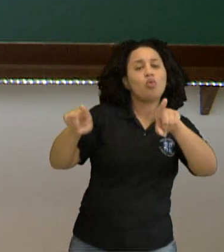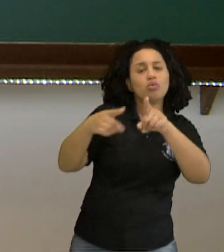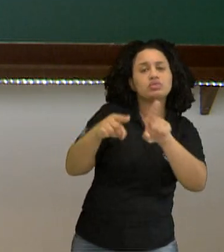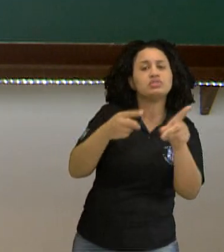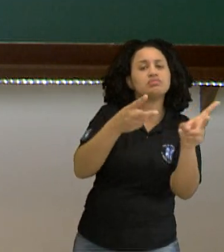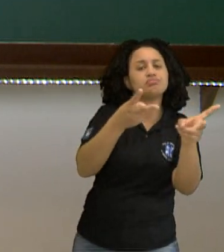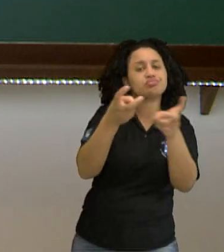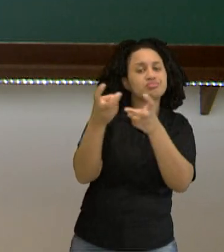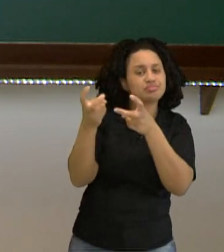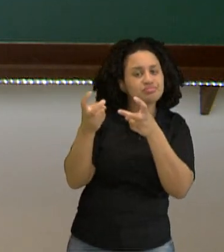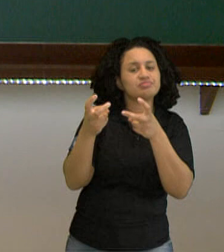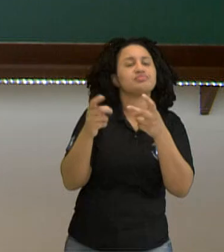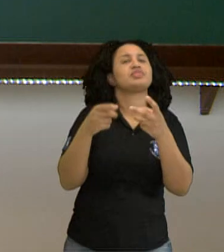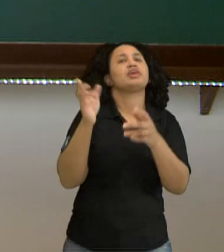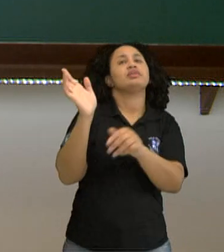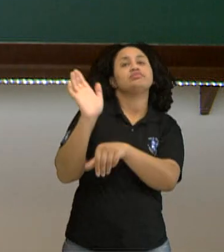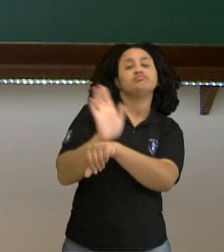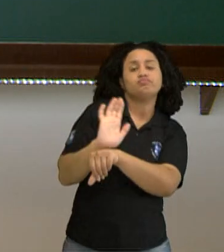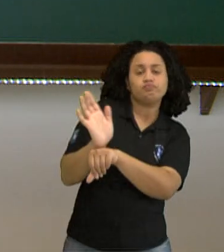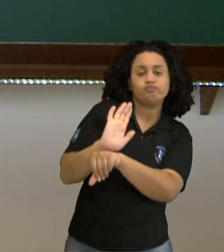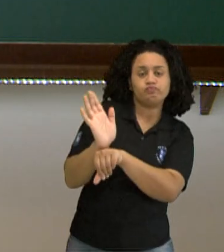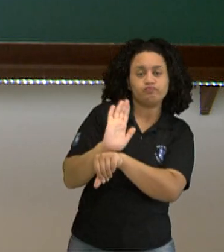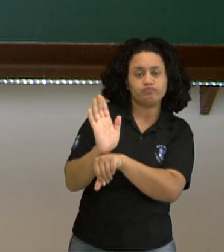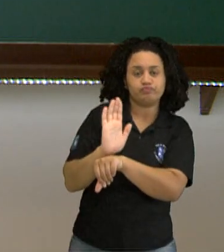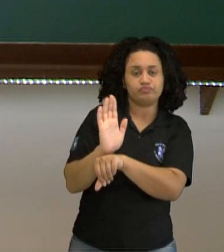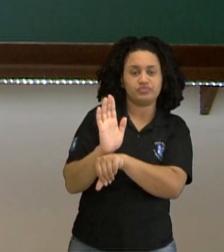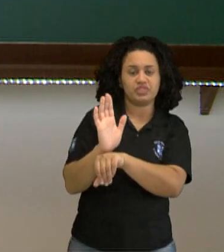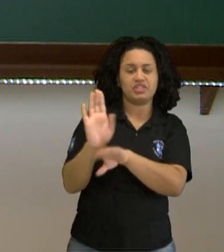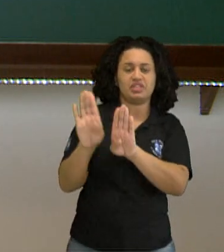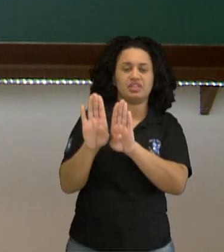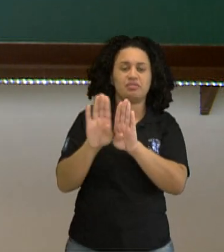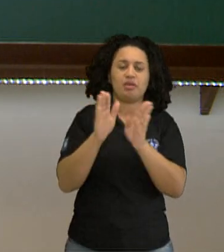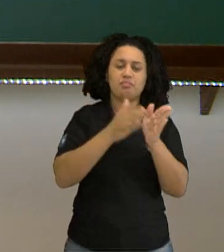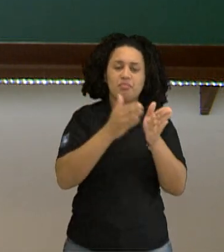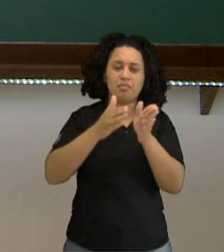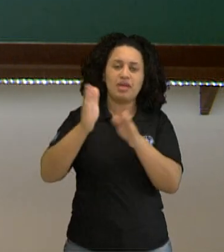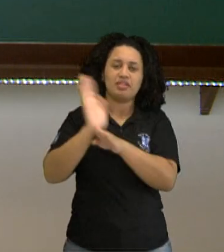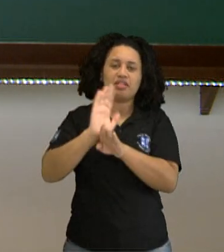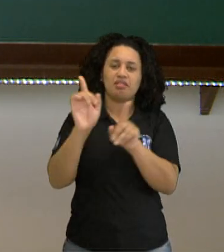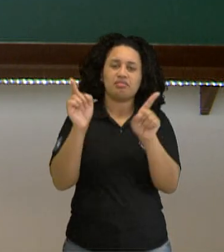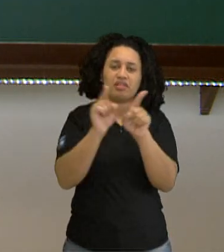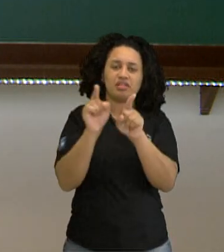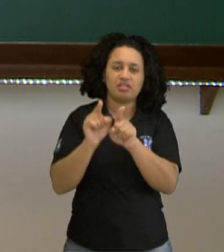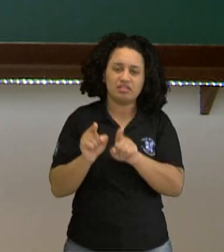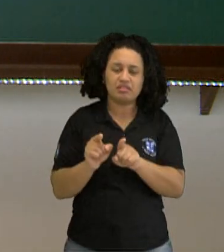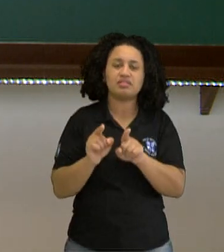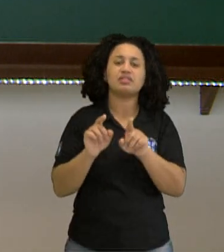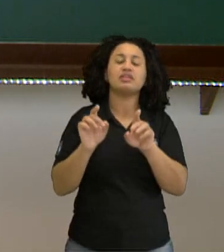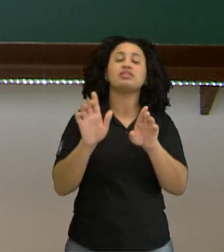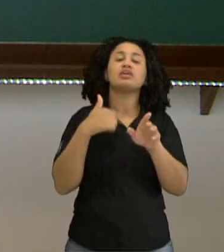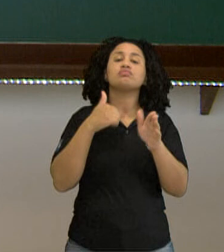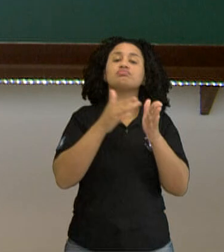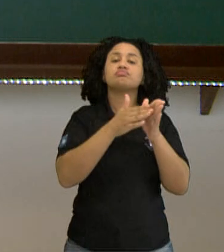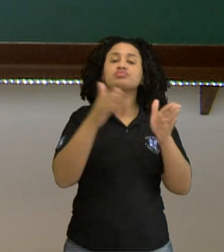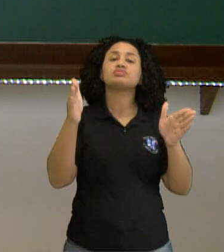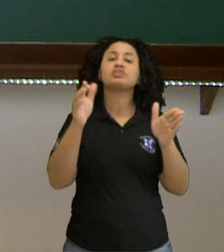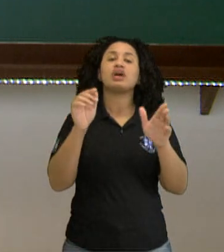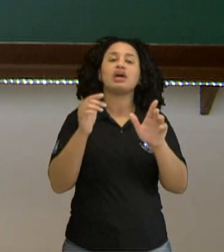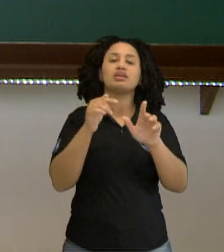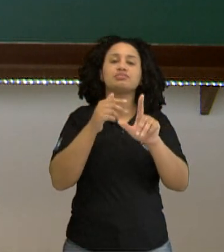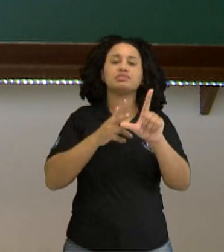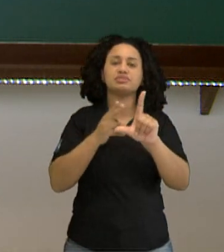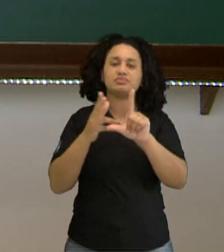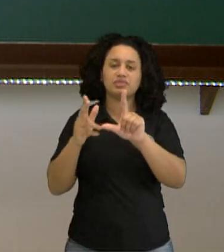aí o cinema, né? Quando a gente tem esses seriados todos, às vezes a gente dá uma viajada pelas culturas mundiais.